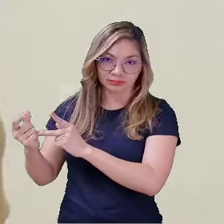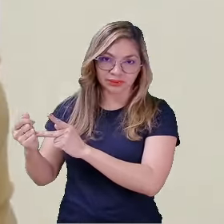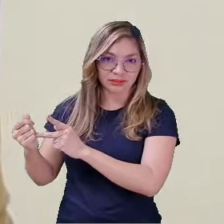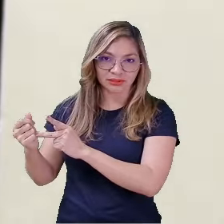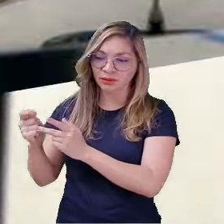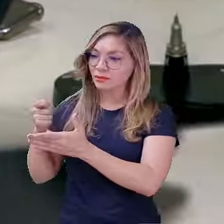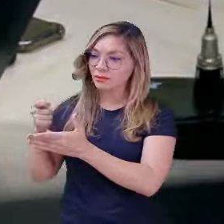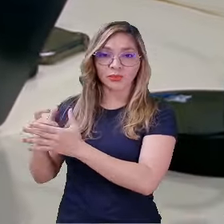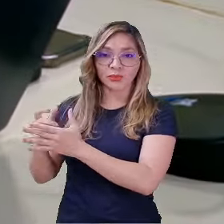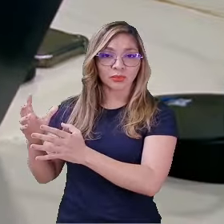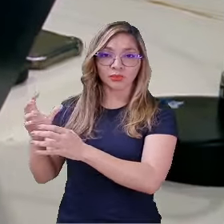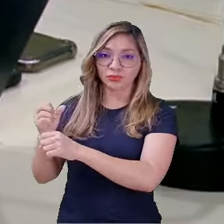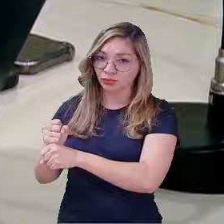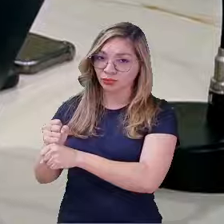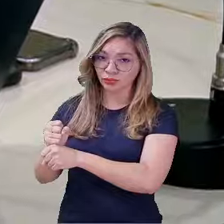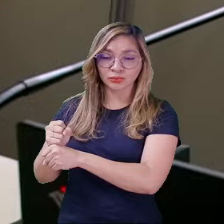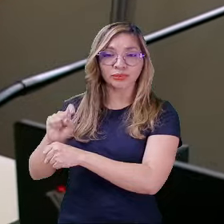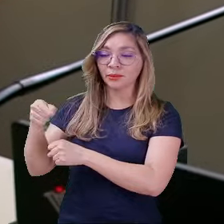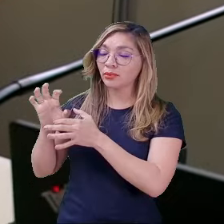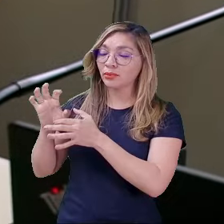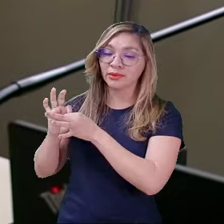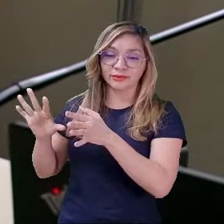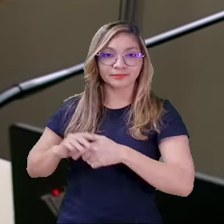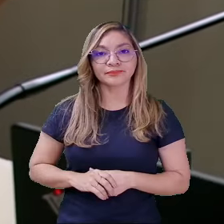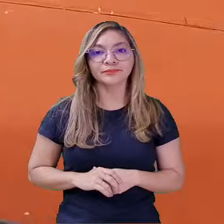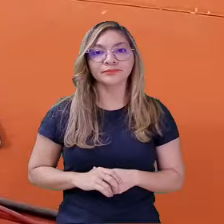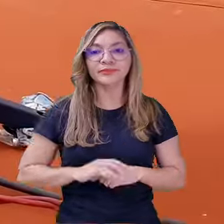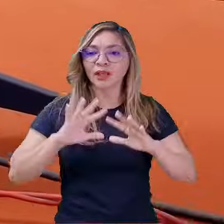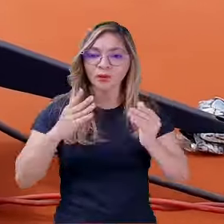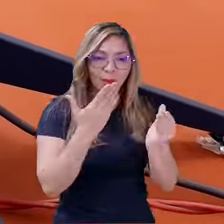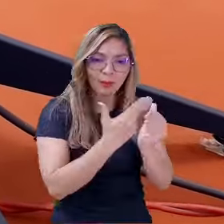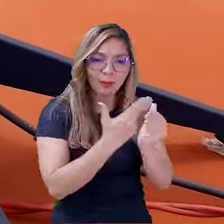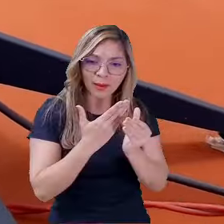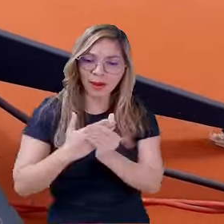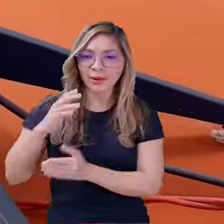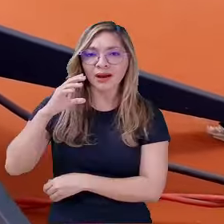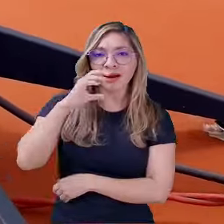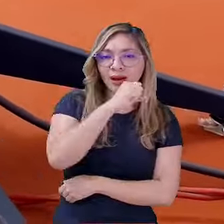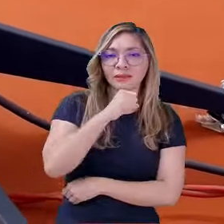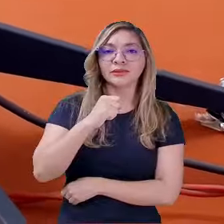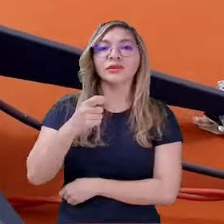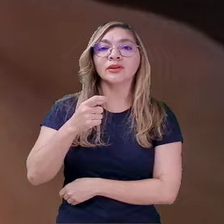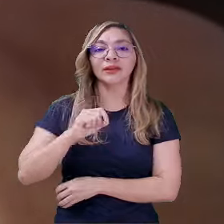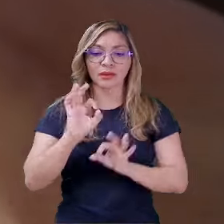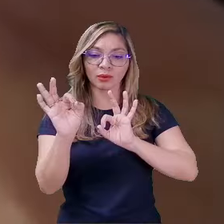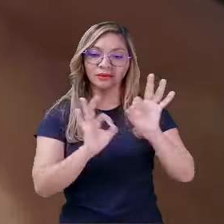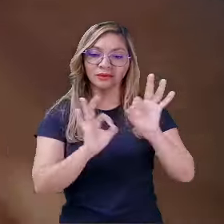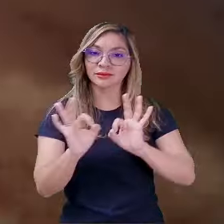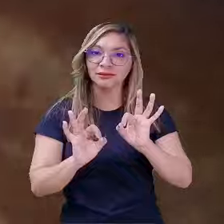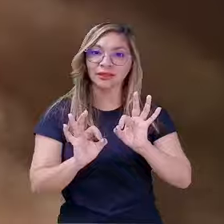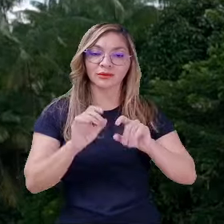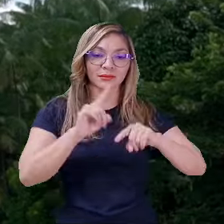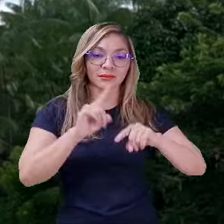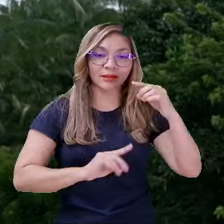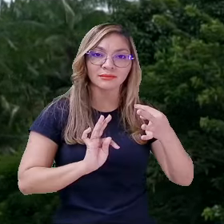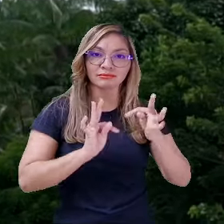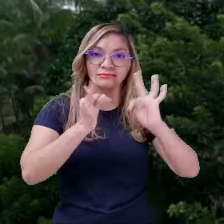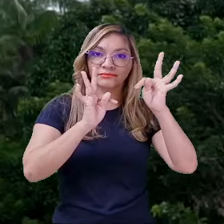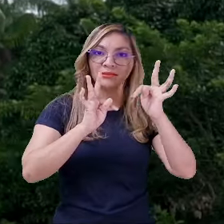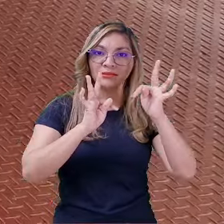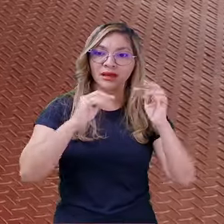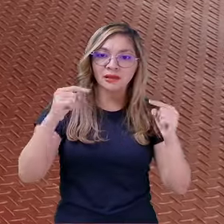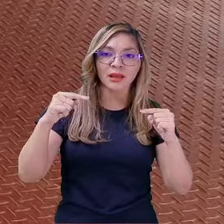se viu solta. Para que todos os processos fossem agilizados, foram instalados equipamentos de alta tecnologia para uma conexão segura